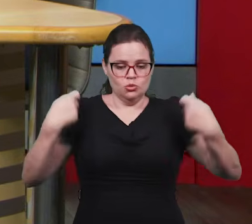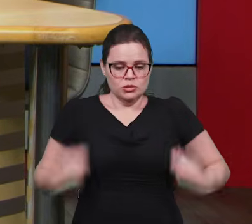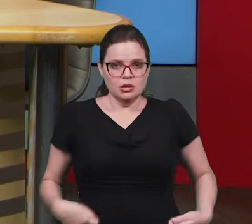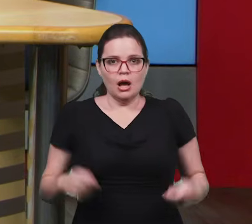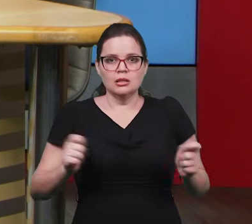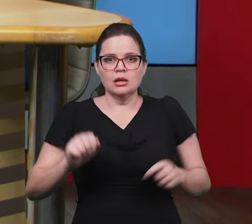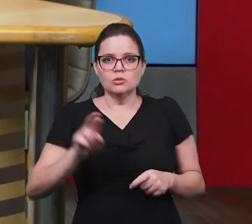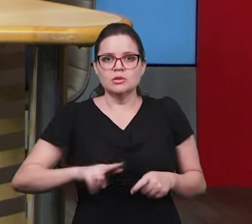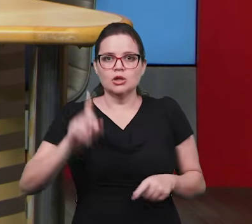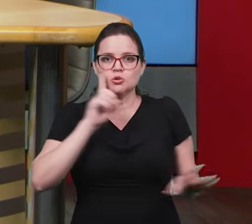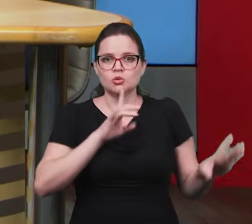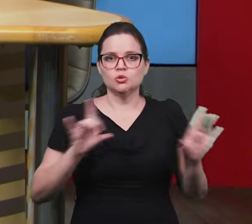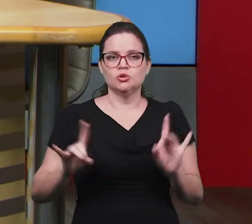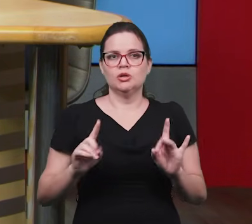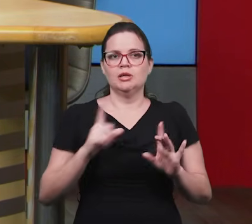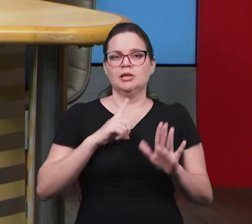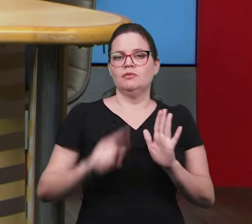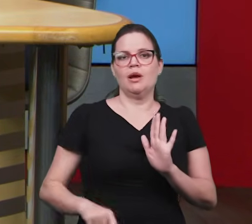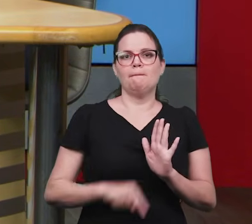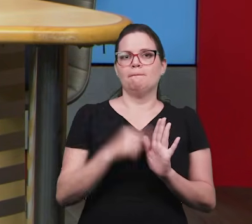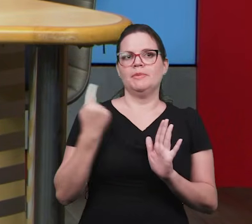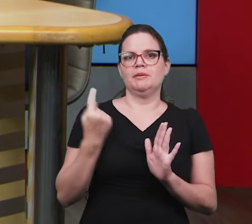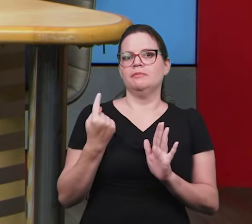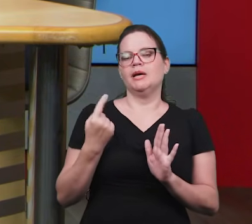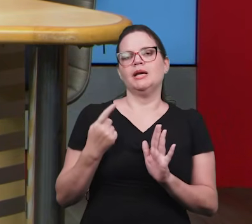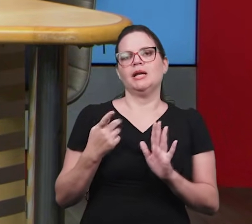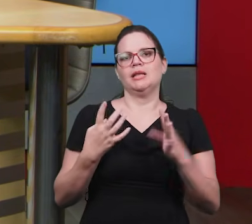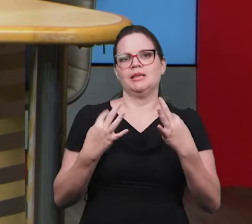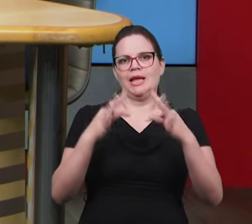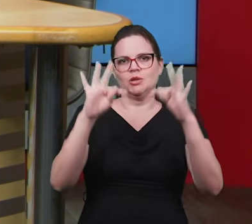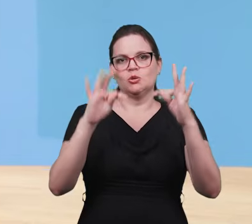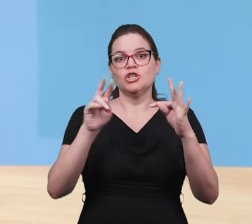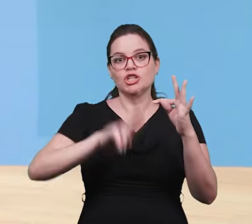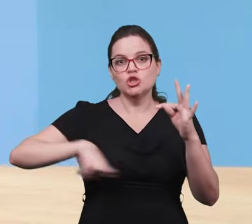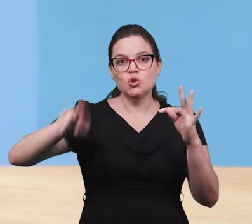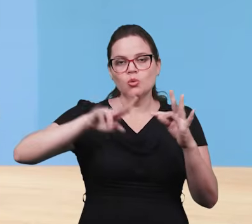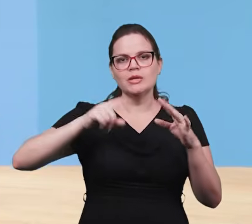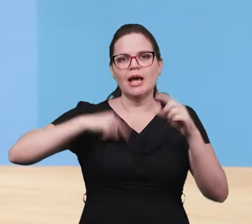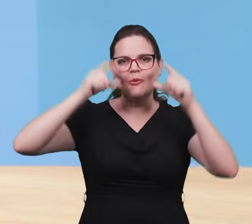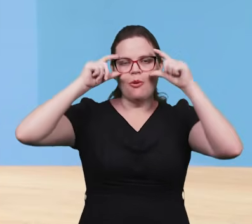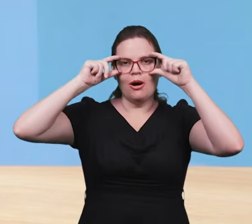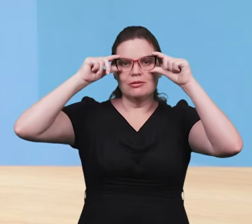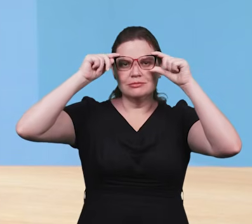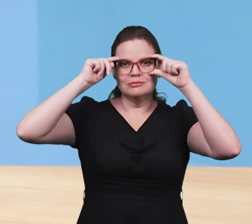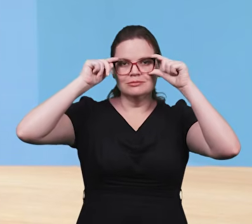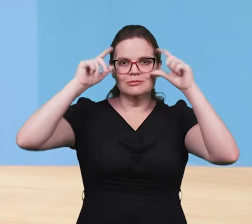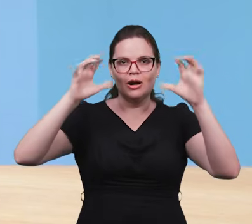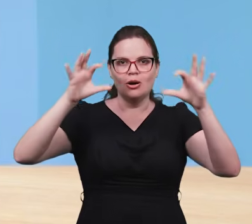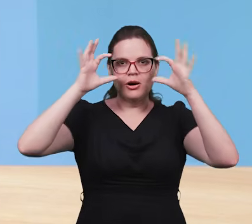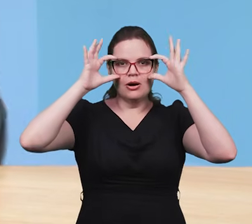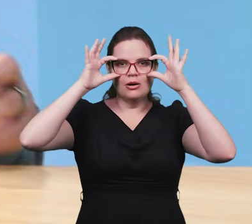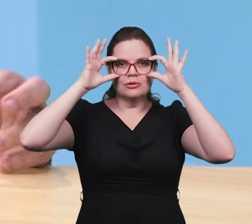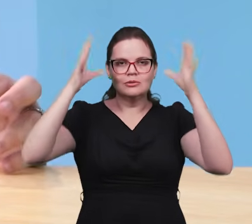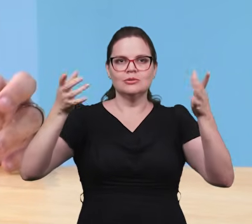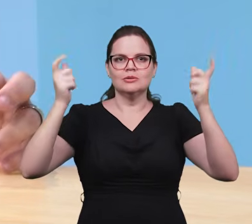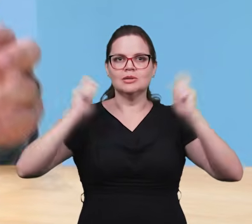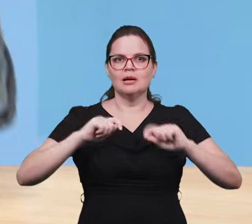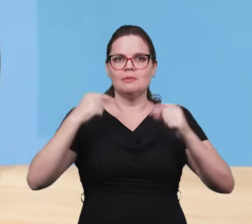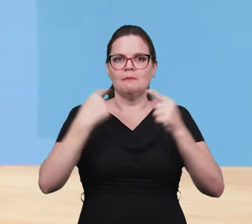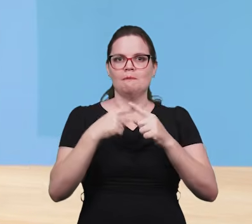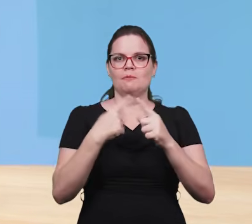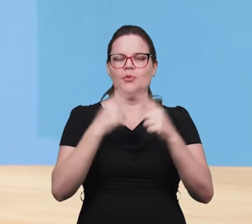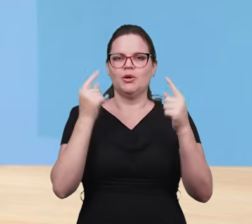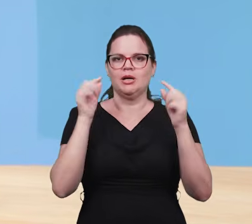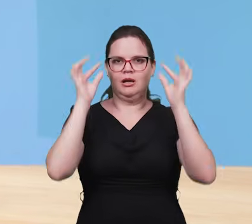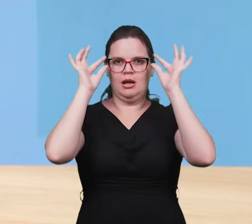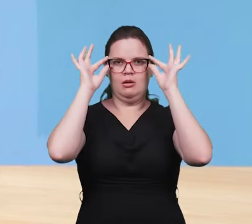dia. Uma das primeiras tecnologias vestíveis é o próprio óculos, que você comentou, sim, né? É uma das primeiras. Vinho aqui, então, assistível por quê?